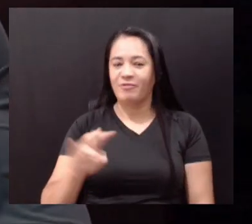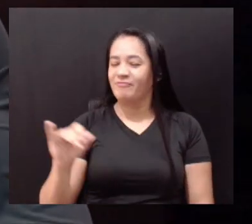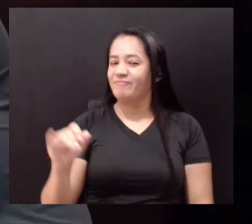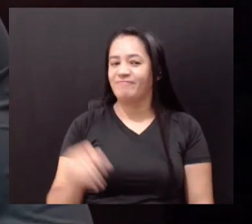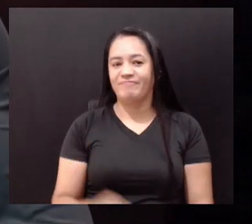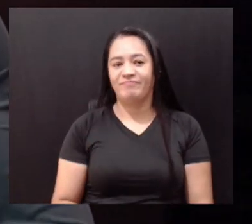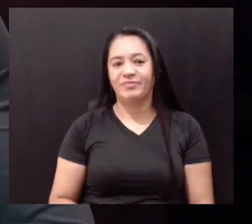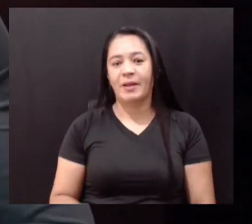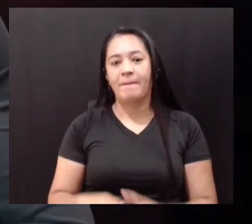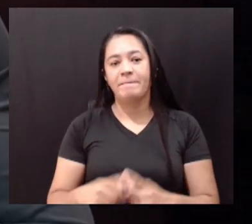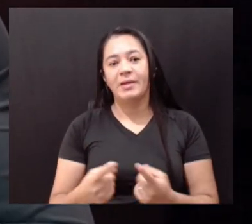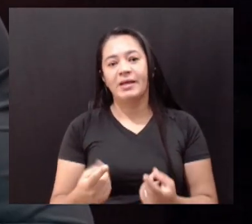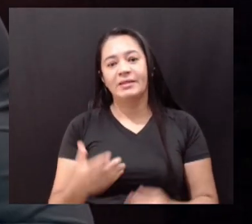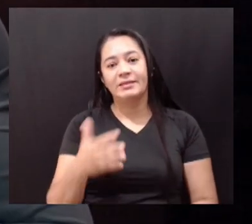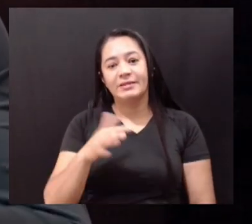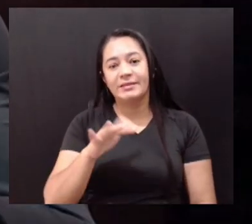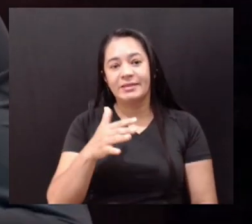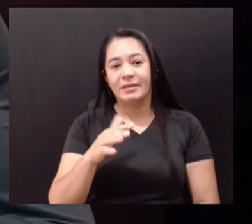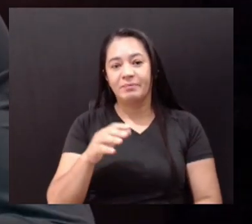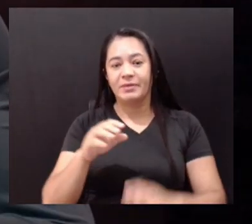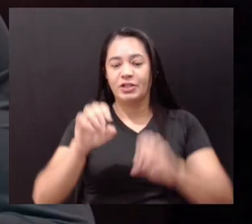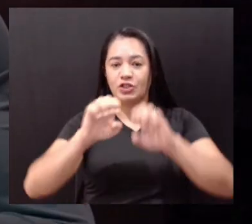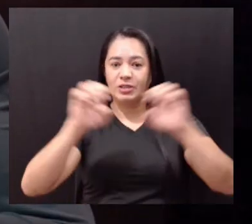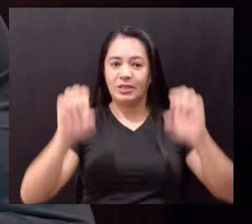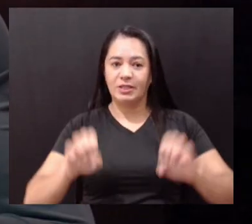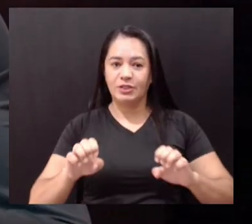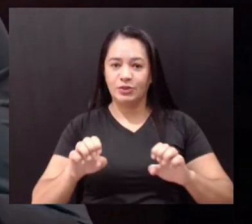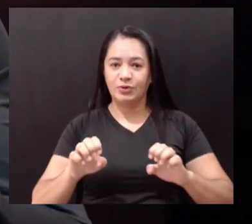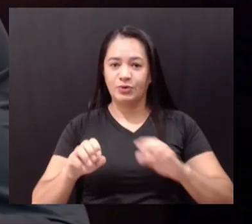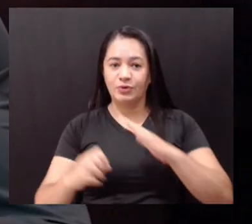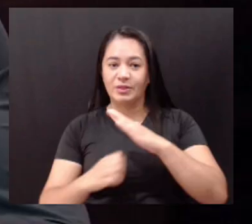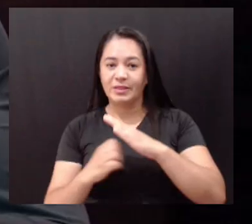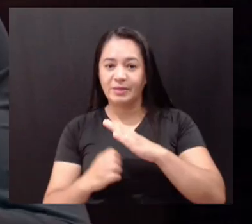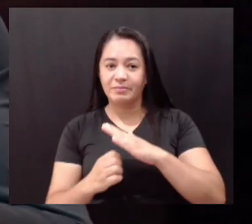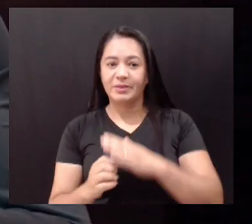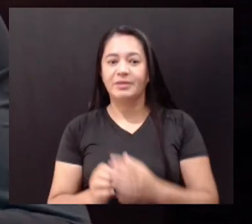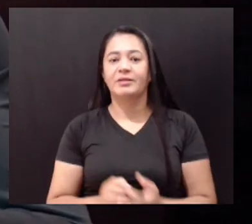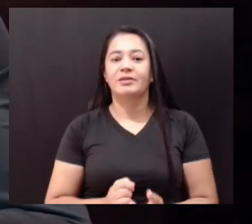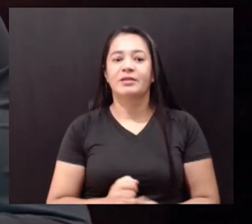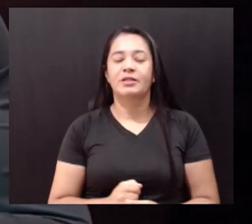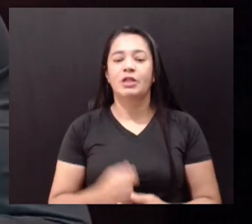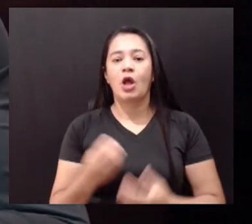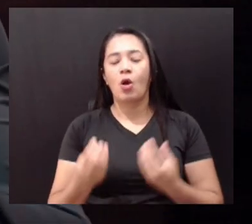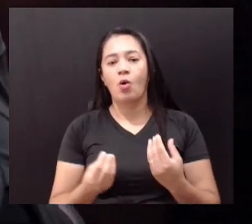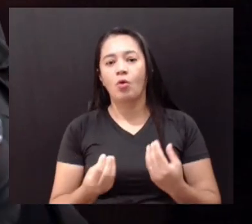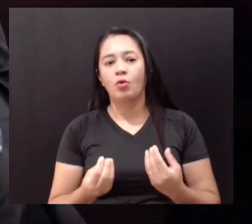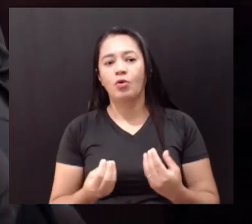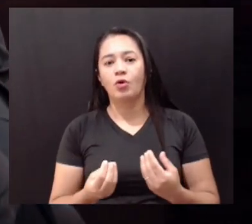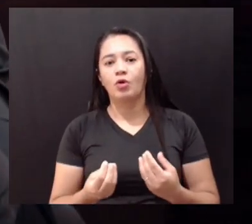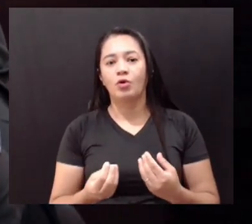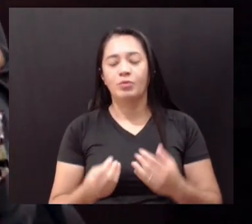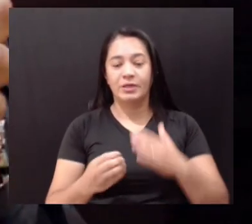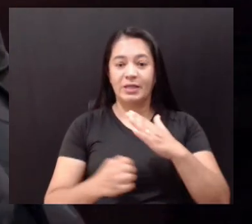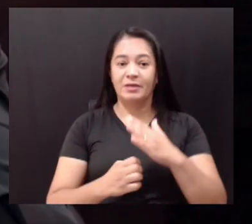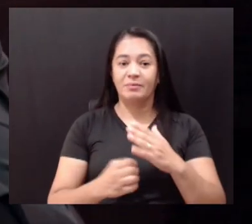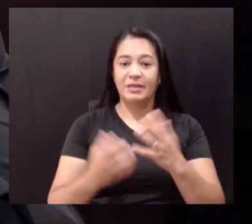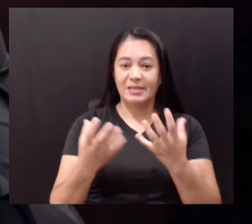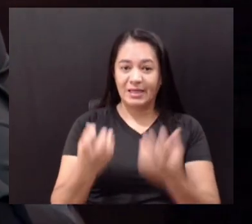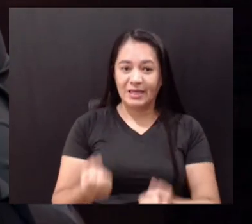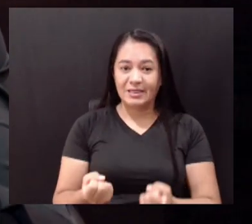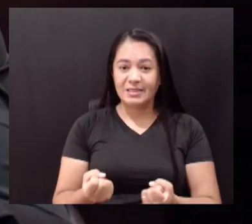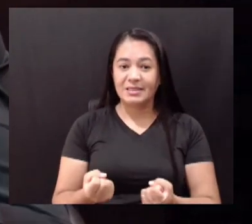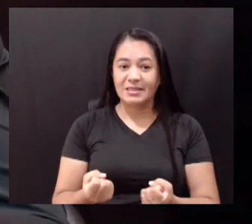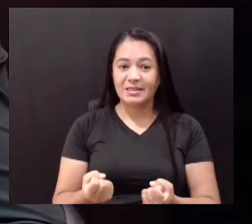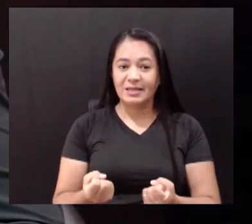da estrutura da organização, né, então o quanto que a organização está predisposta e como que ela está setada e montada para agir no